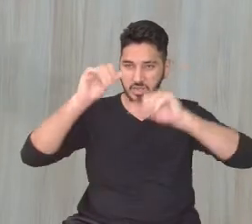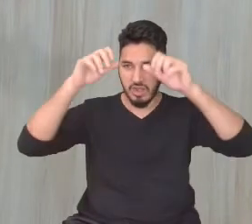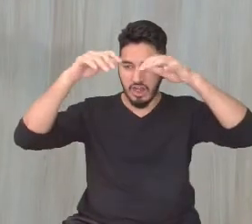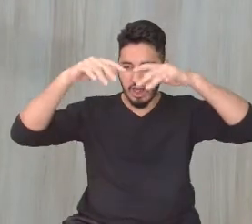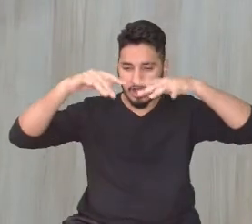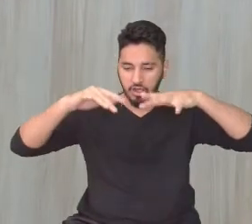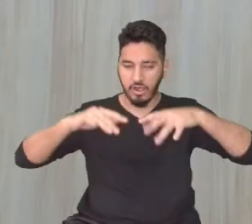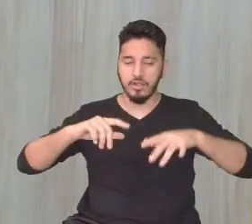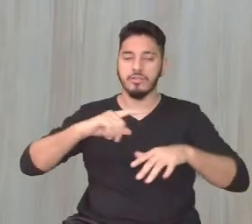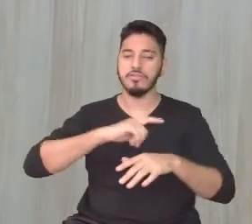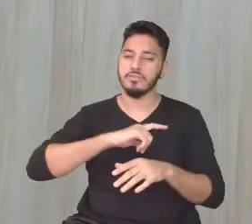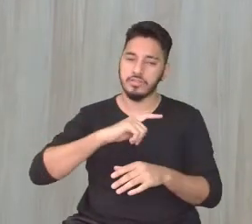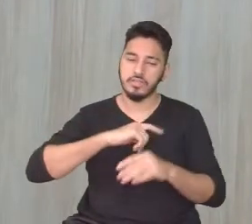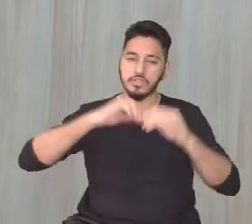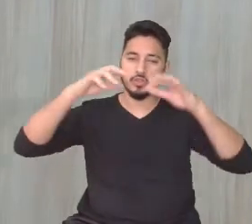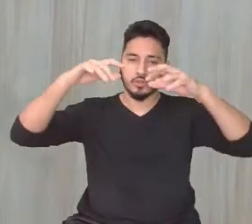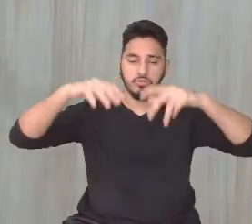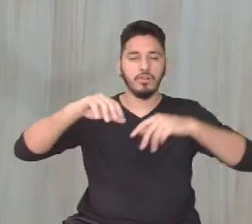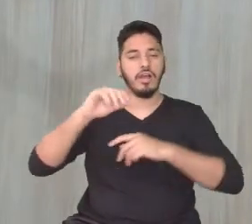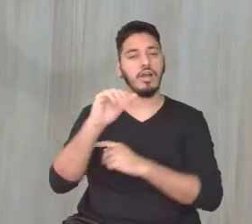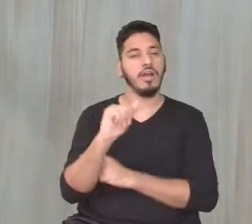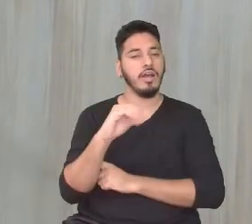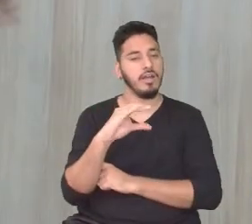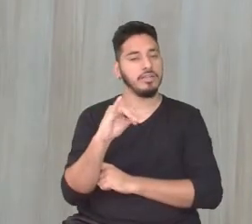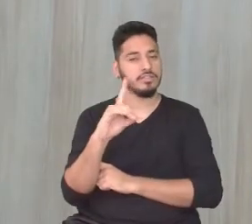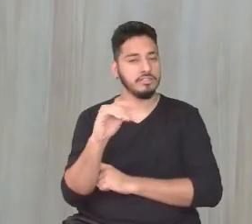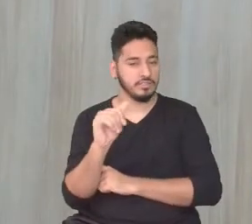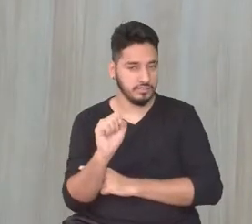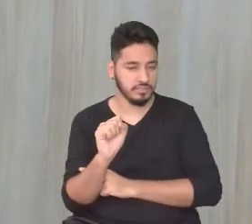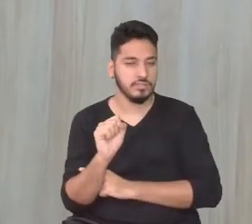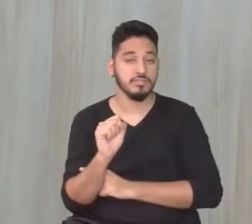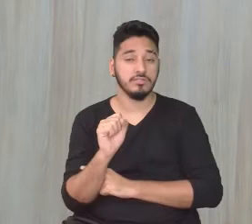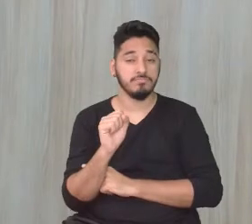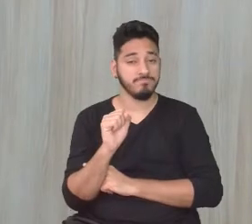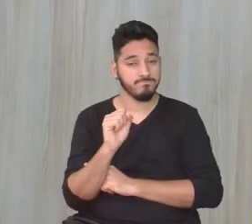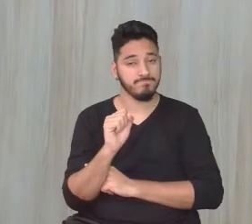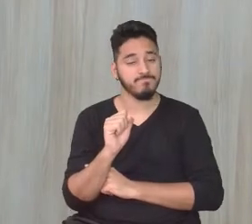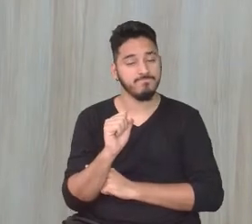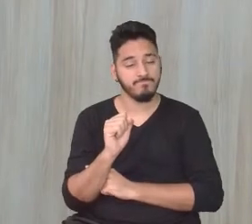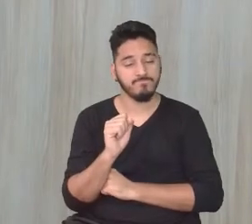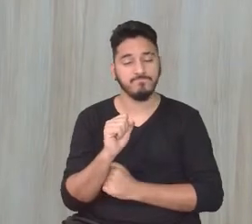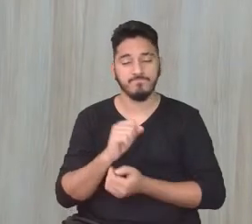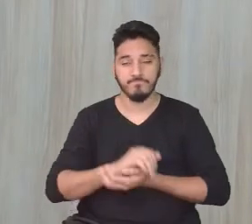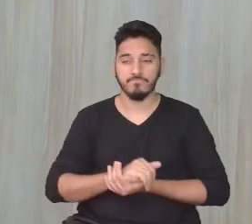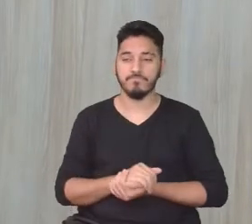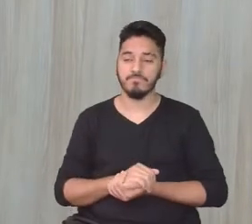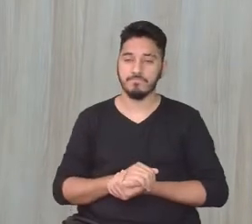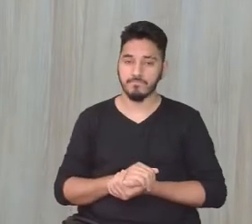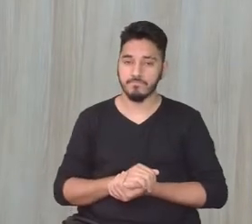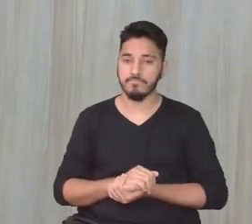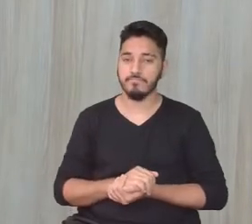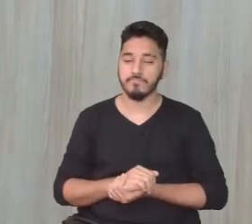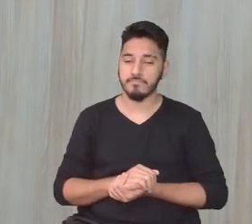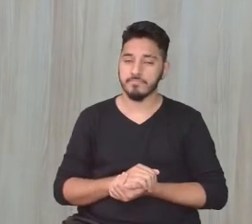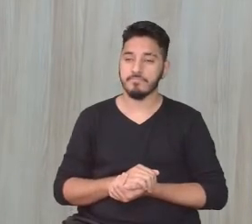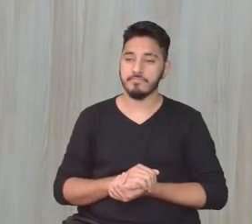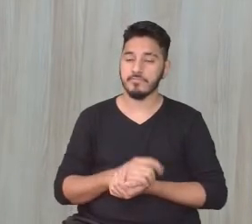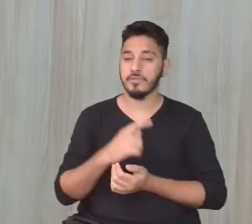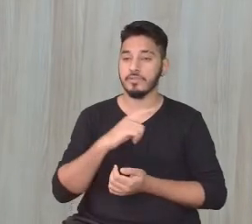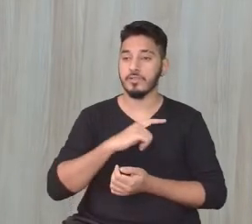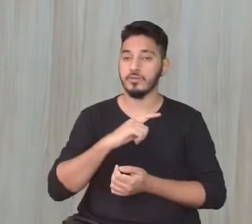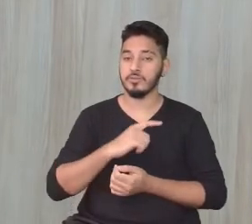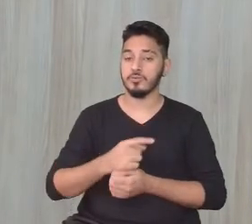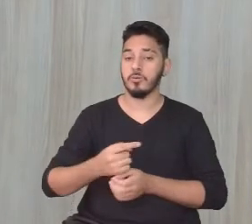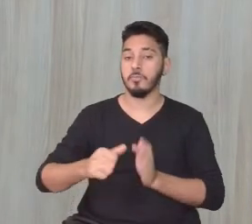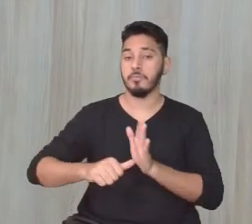Lógico que ele disse uma chamadas chuva não é tão queridíssima senão as chamadas chuvas ácidas então nós temos aqui